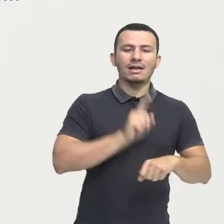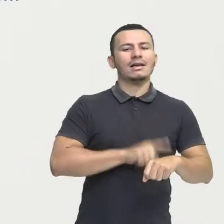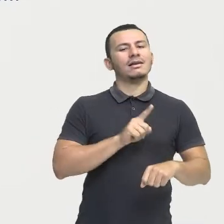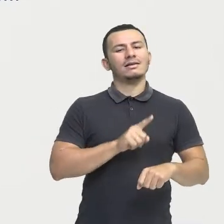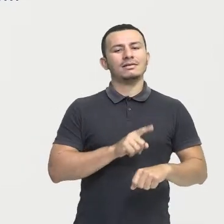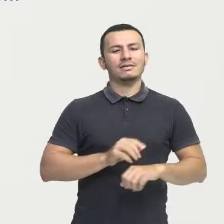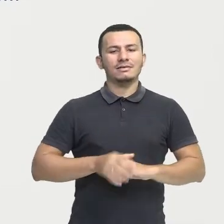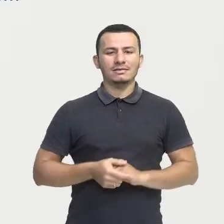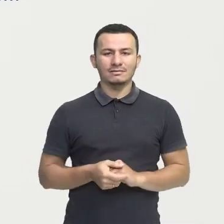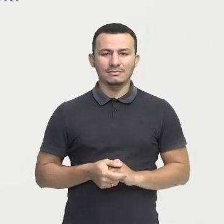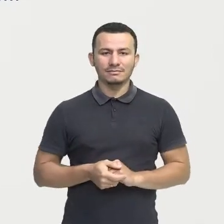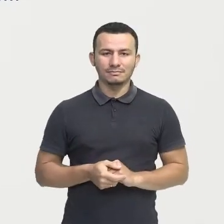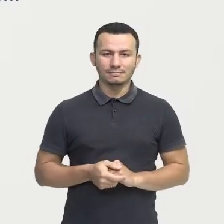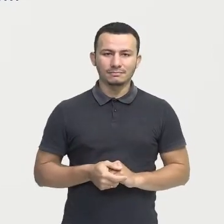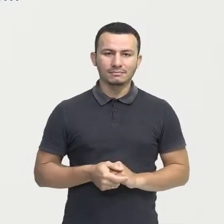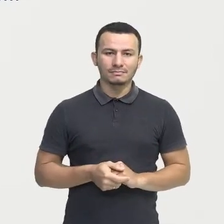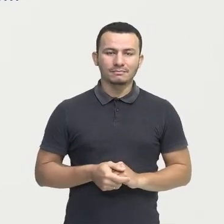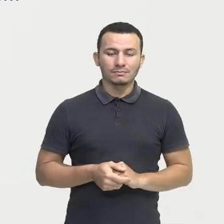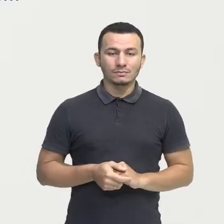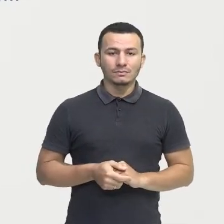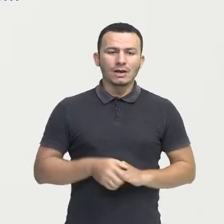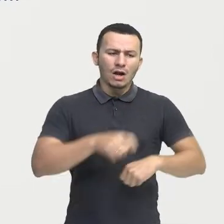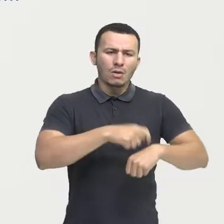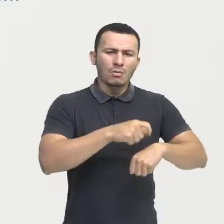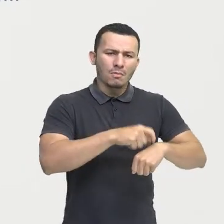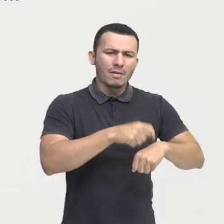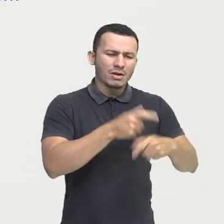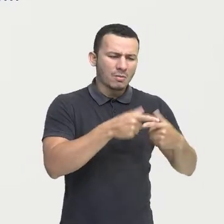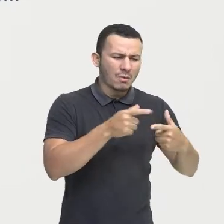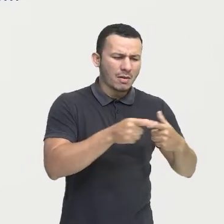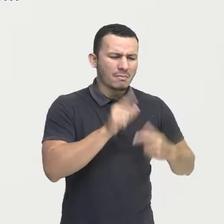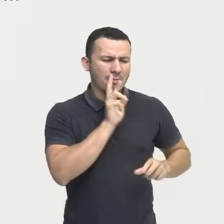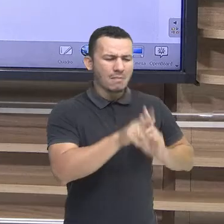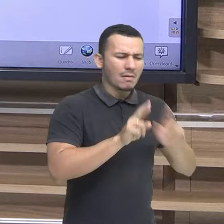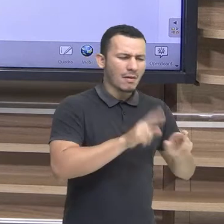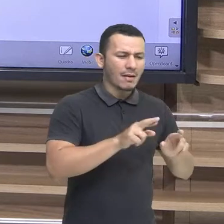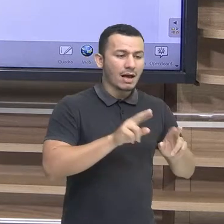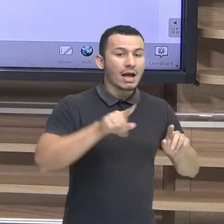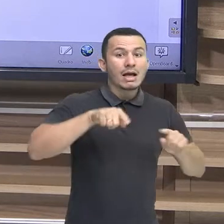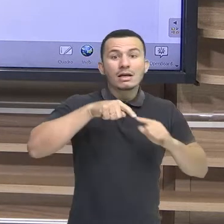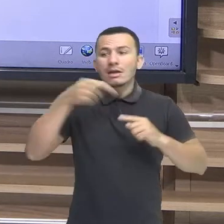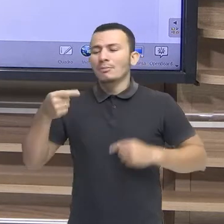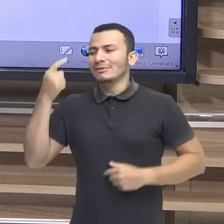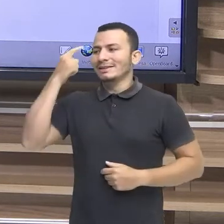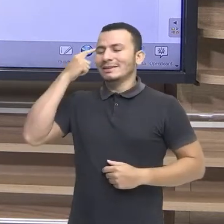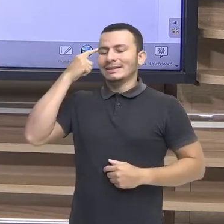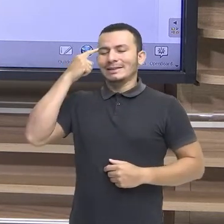imediatas, né? Quer resolver naquele momento. Quando você vai pensar, né, é um próximo passo,